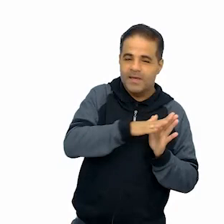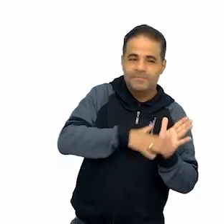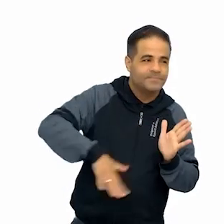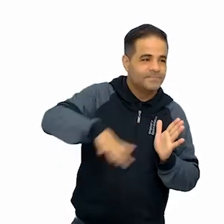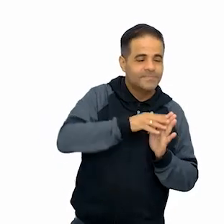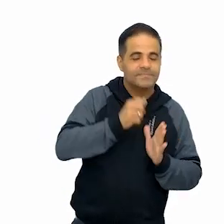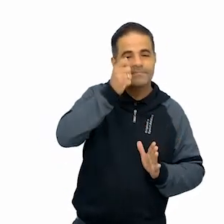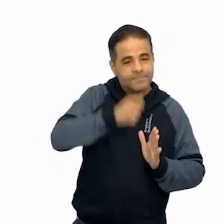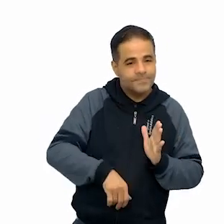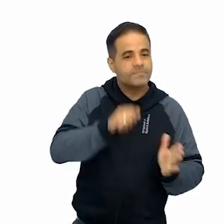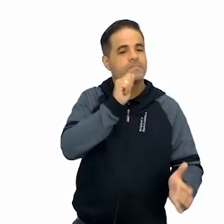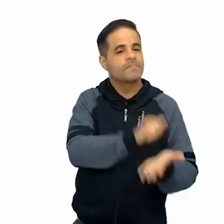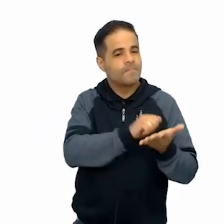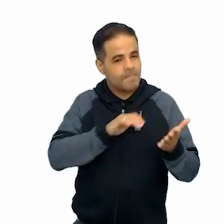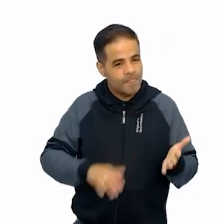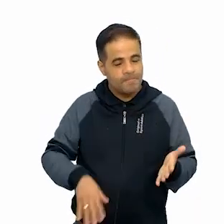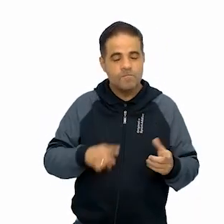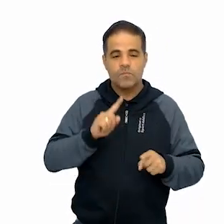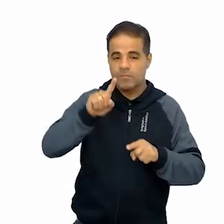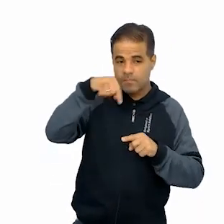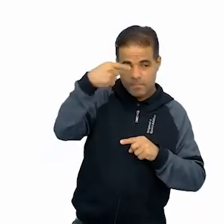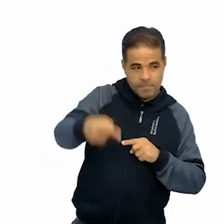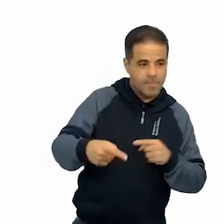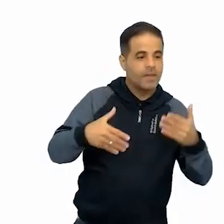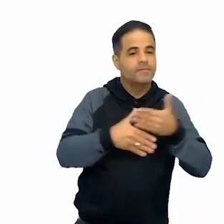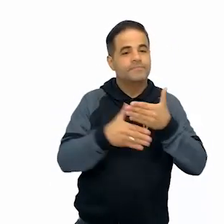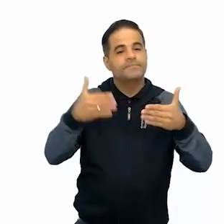análise da atividade no próximo slide.